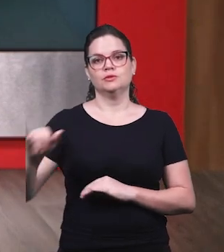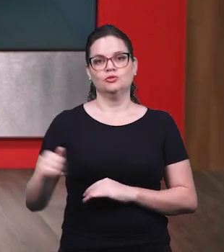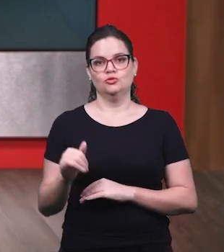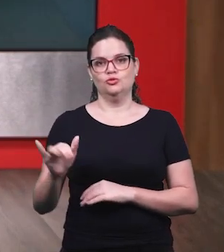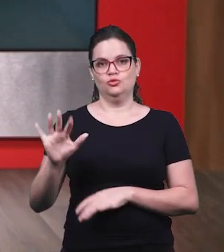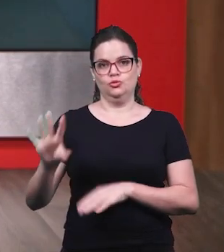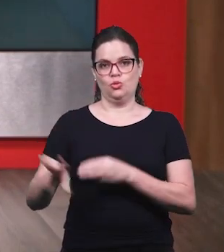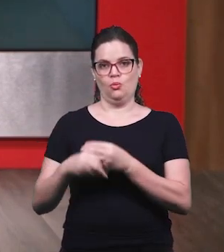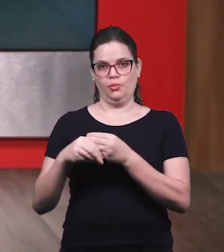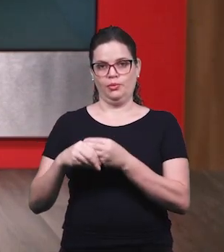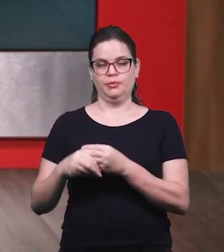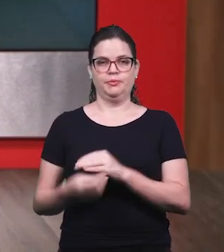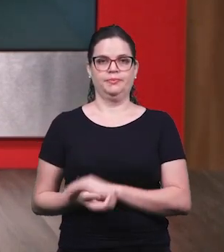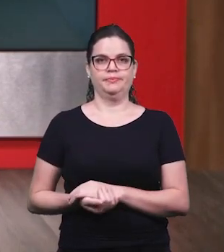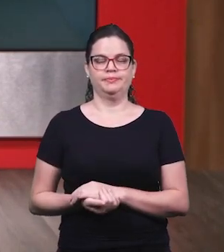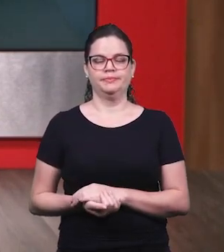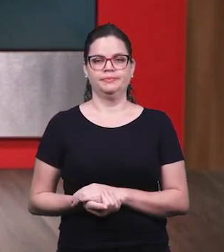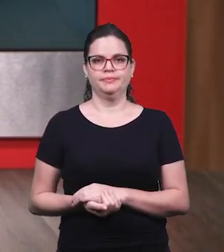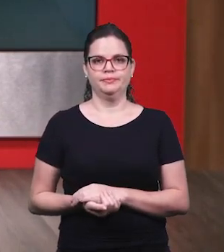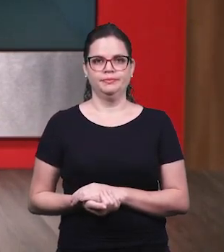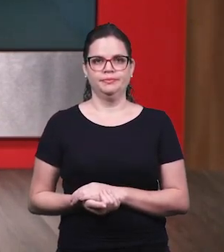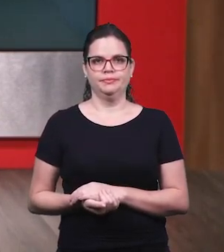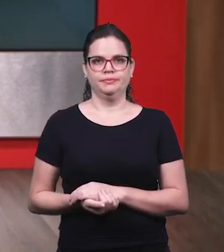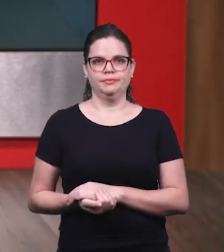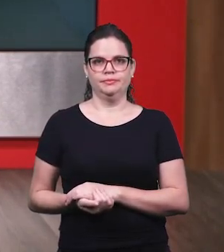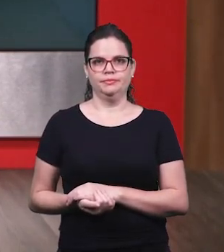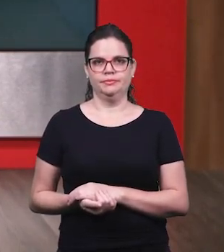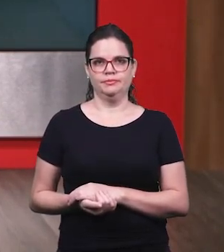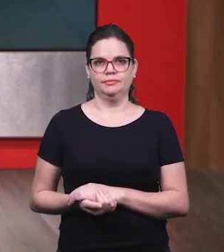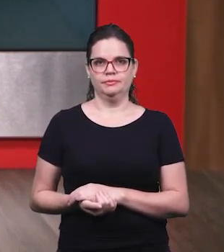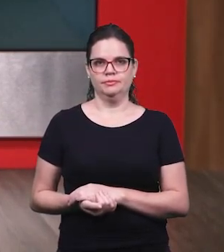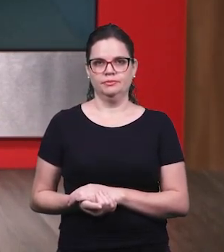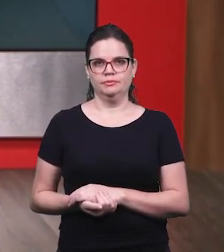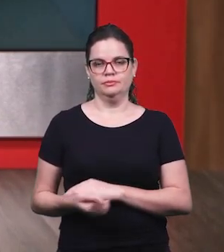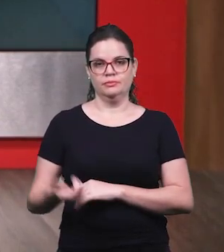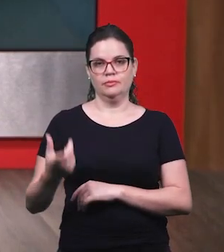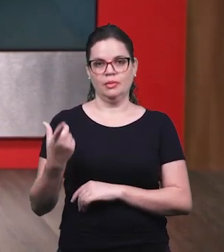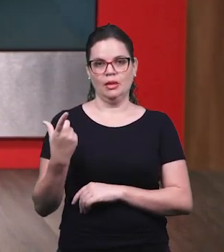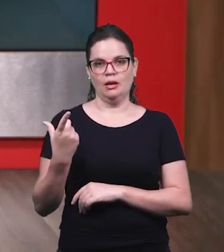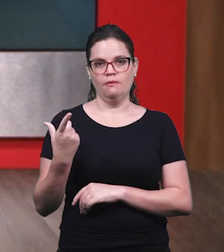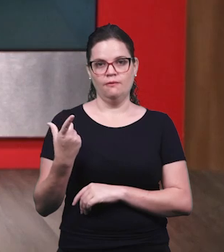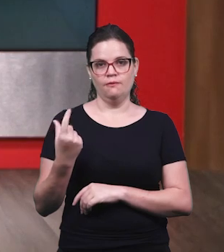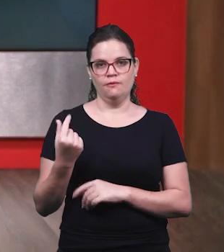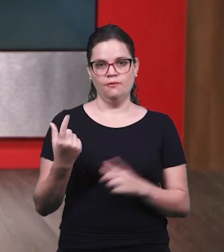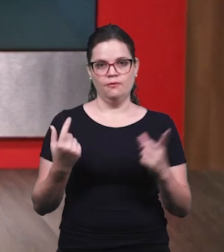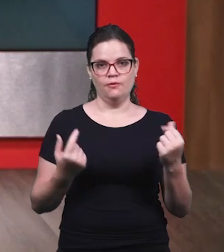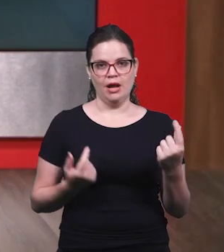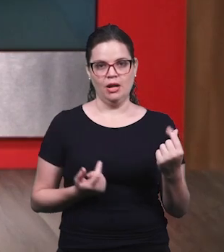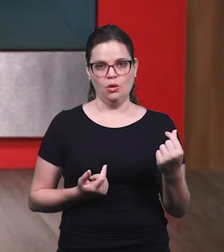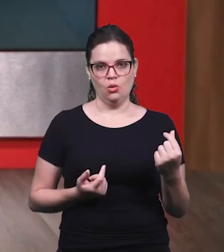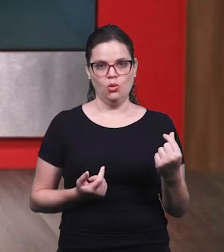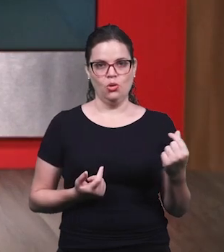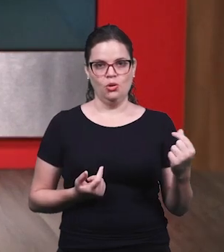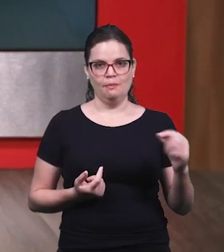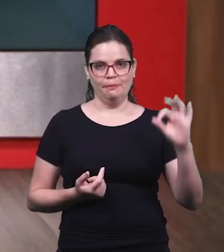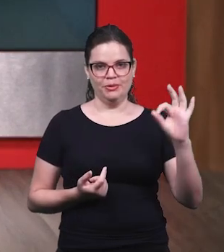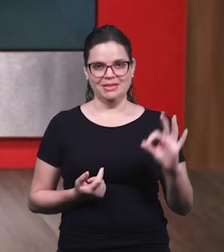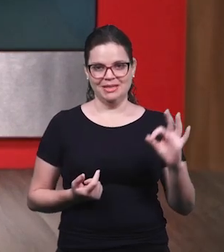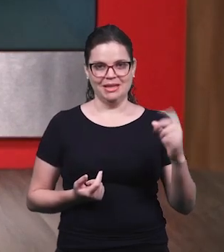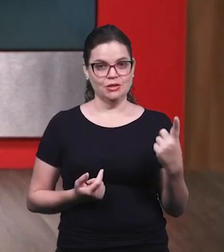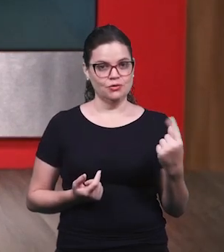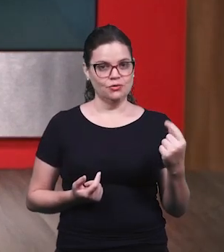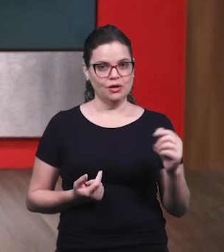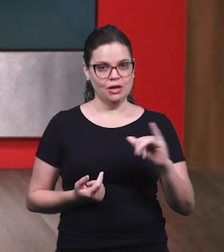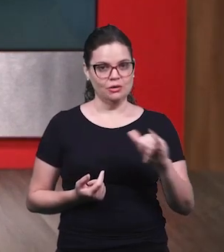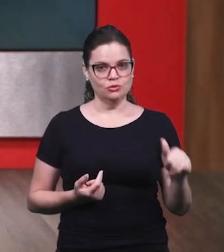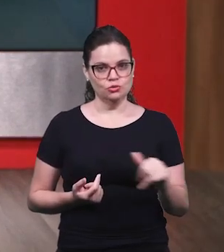compostos, o valor do juro é incorporado ao capital, diferente do juro simples. O